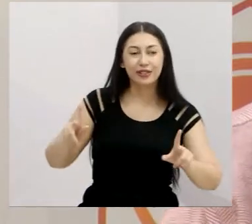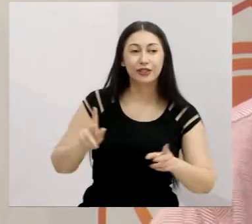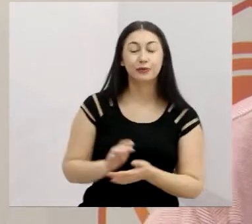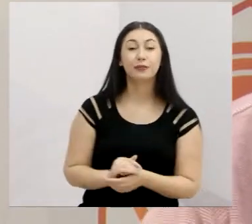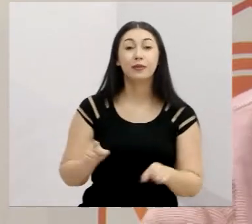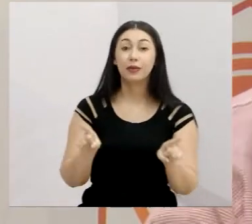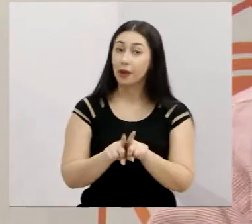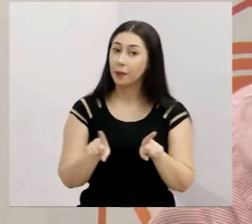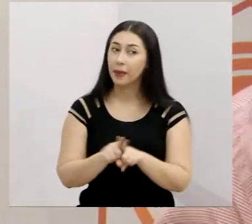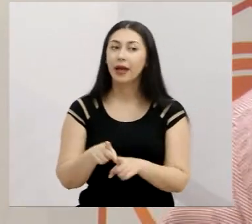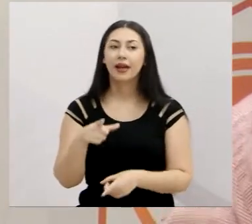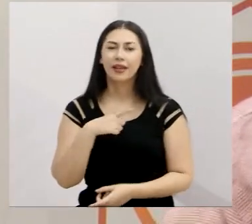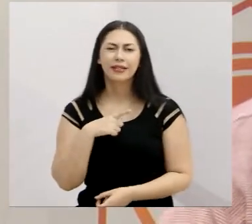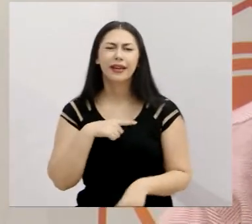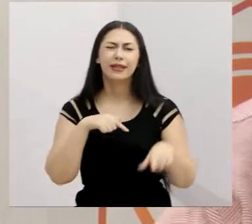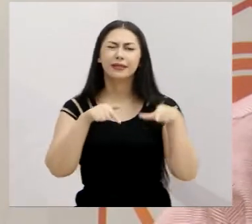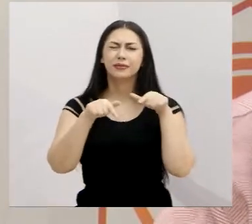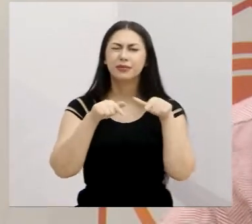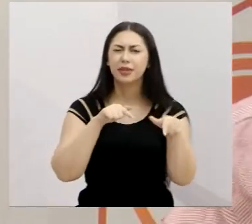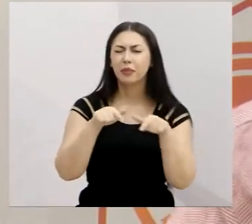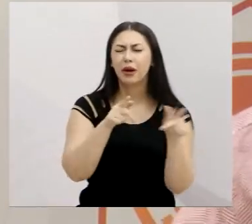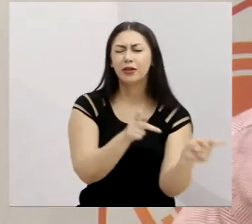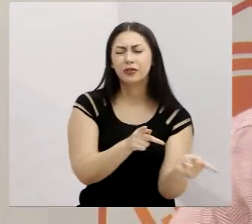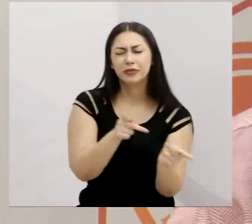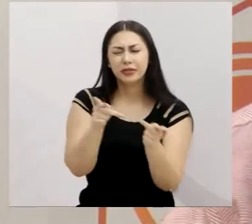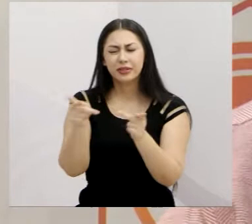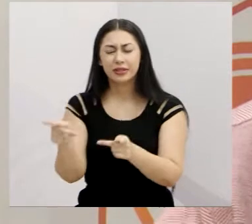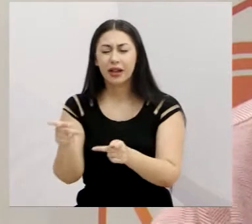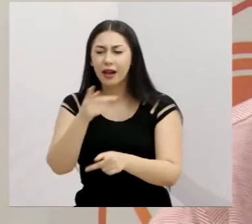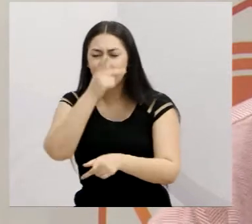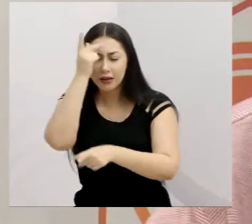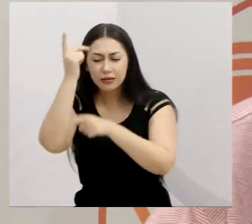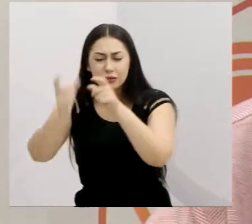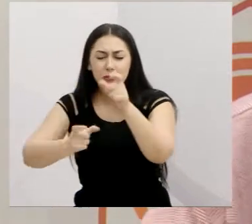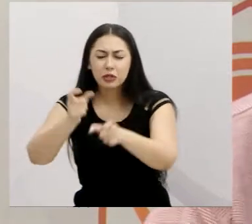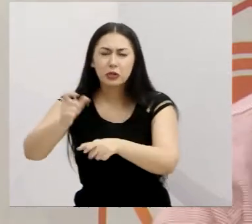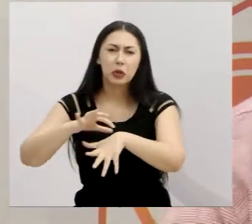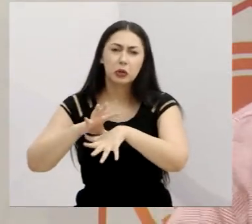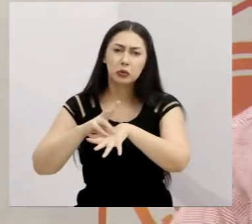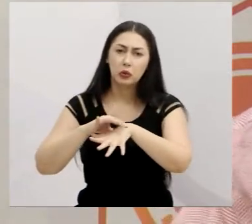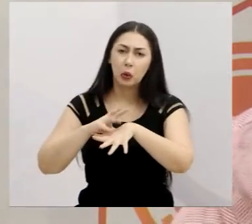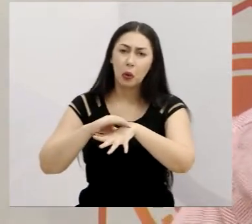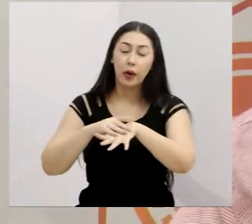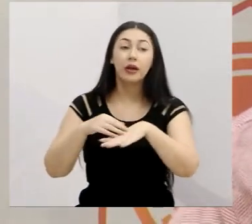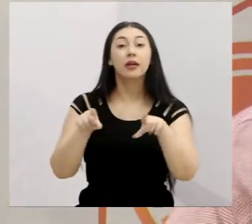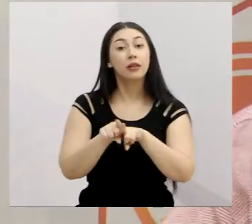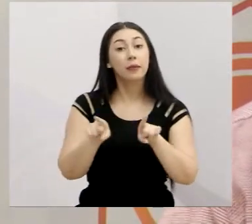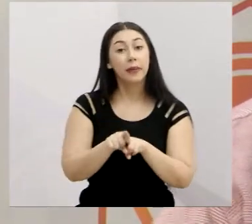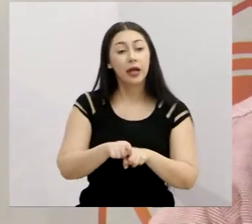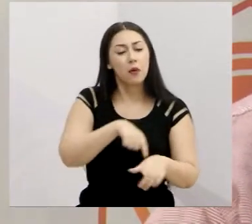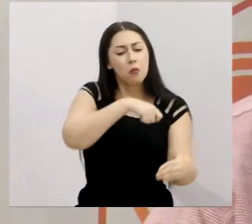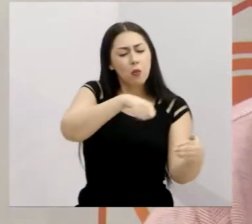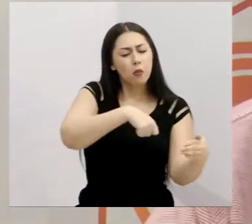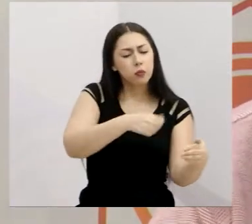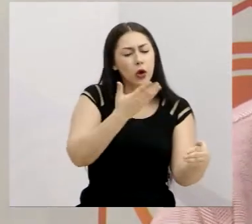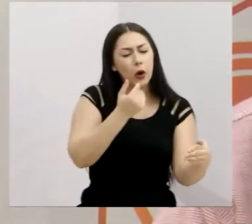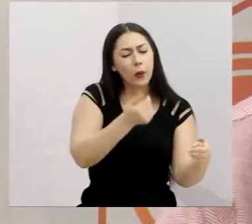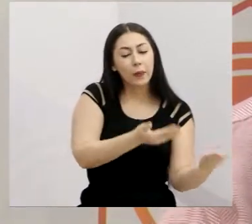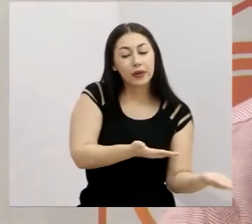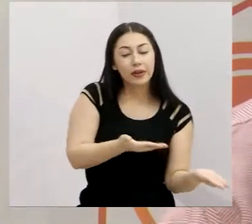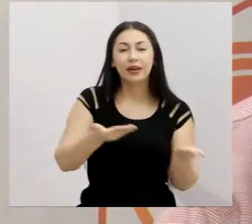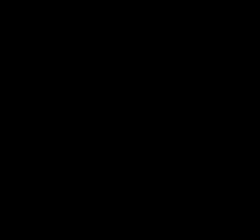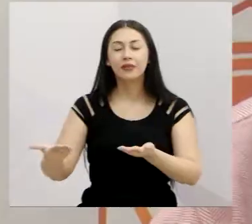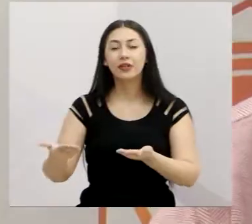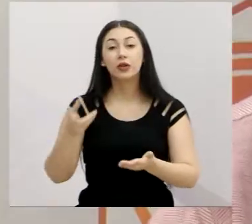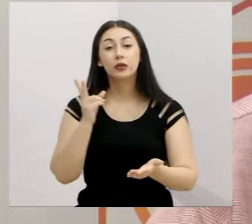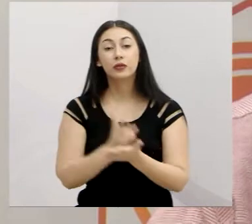Além do mais tem aquele trabalho de visitar as pessoas da comunidade que estão doentes até mesmo levando um prato de comida então